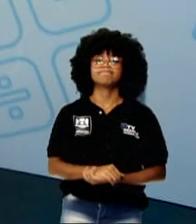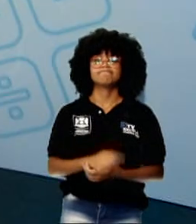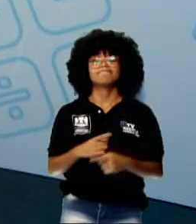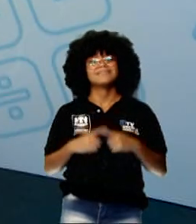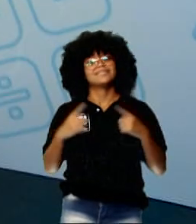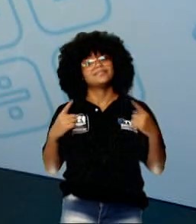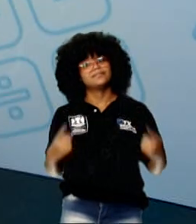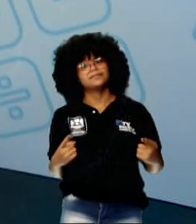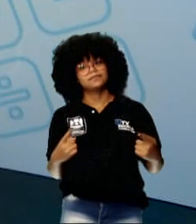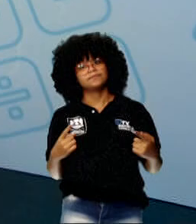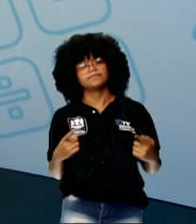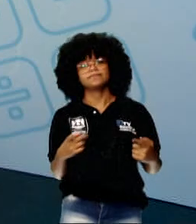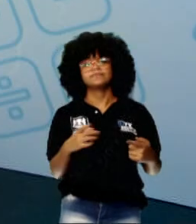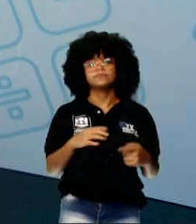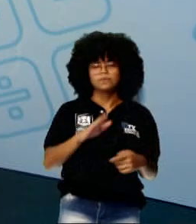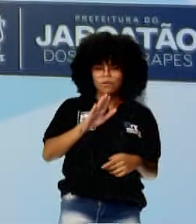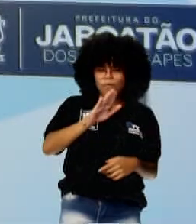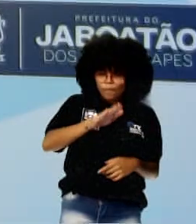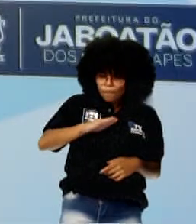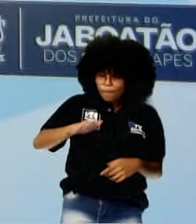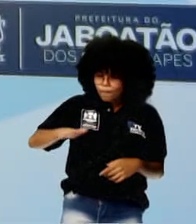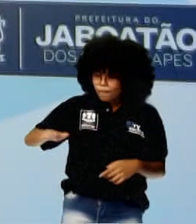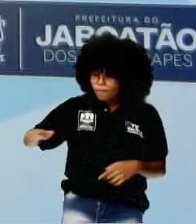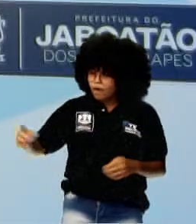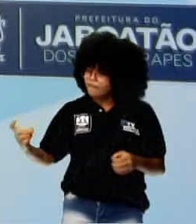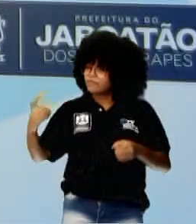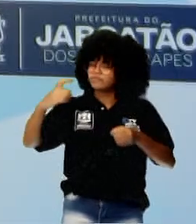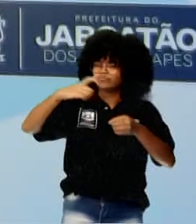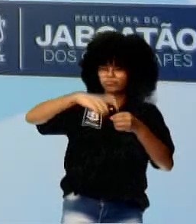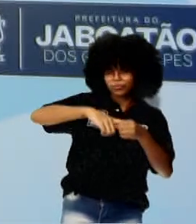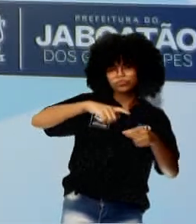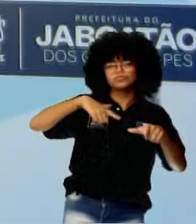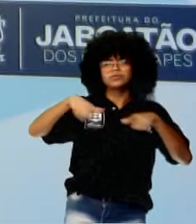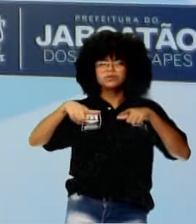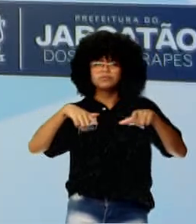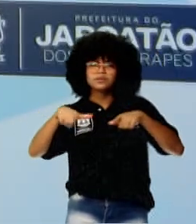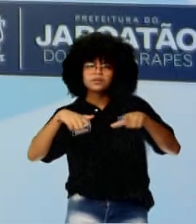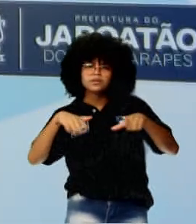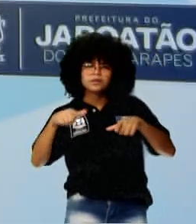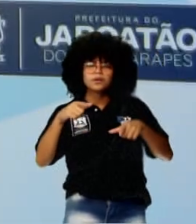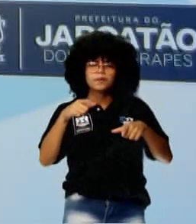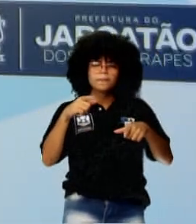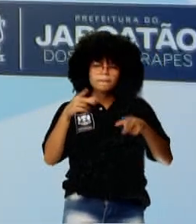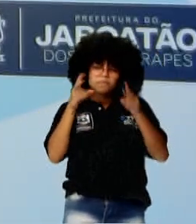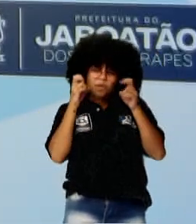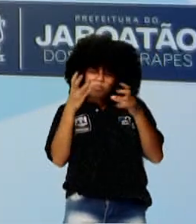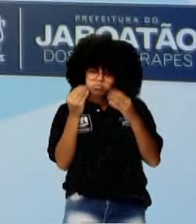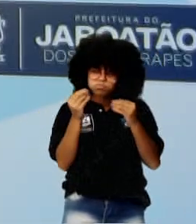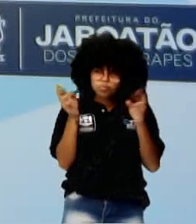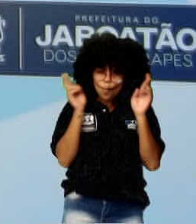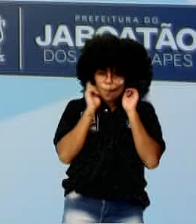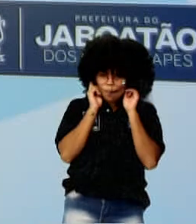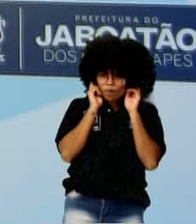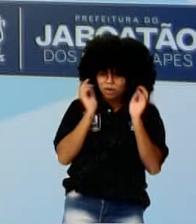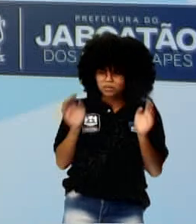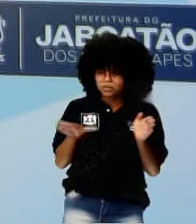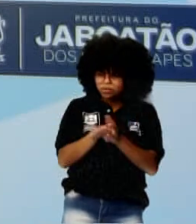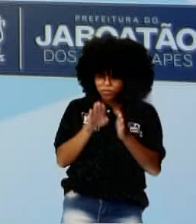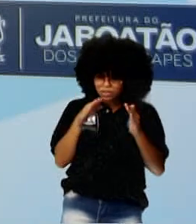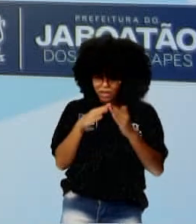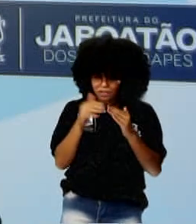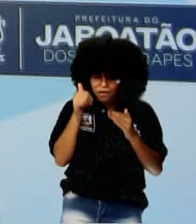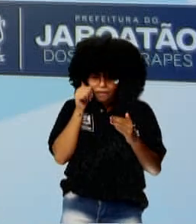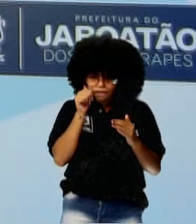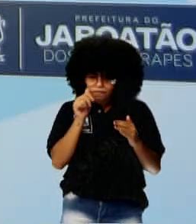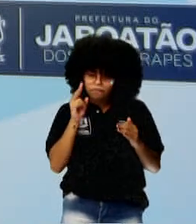Acontece que, enquanto isso, os anões voltavam lá do seu trabalho, já acharam que estava tudo muito silencioso, e assim que chegaram em casa, viram a menina